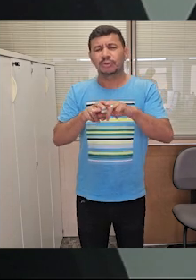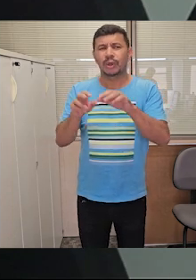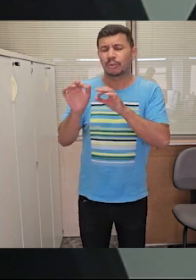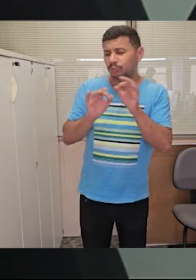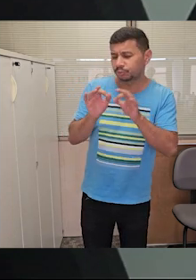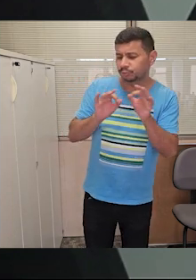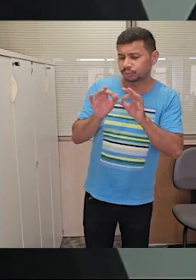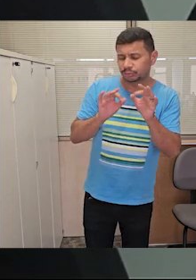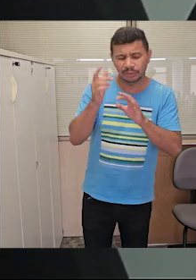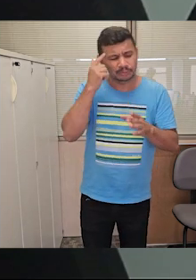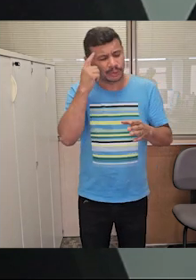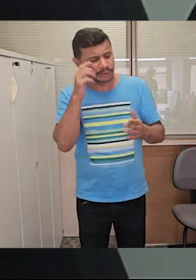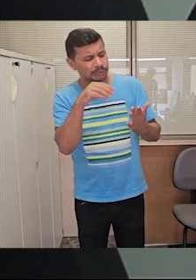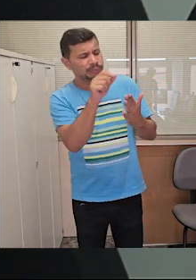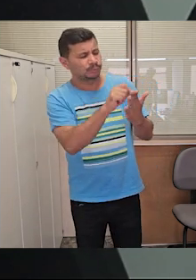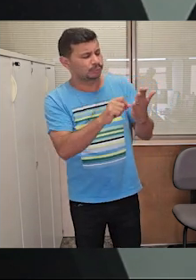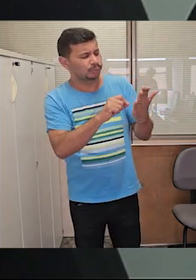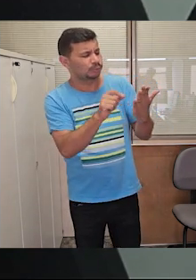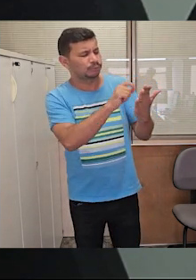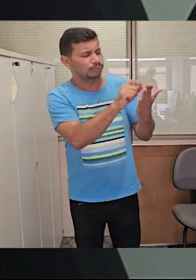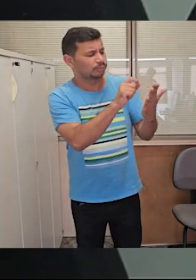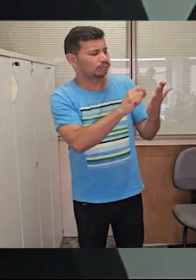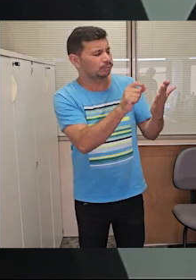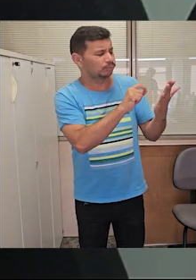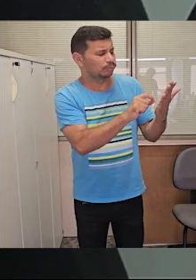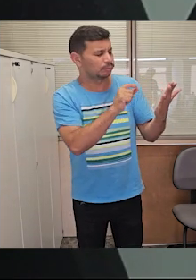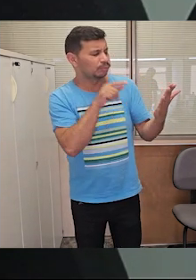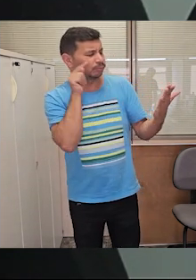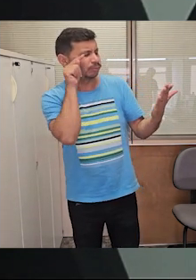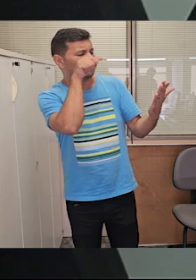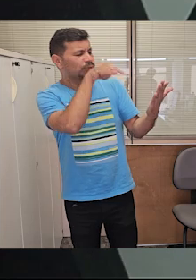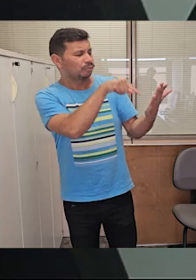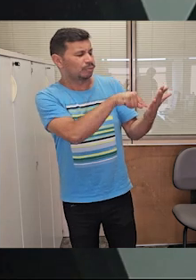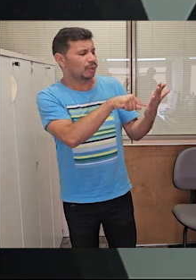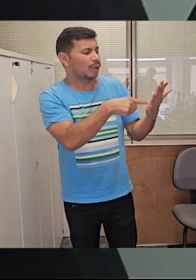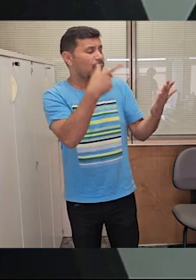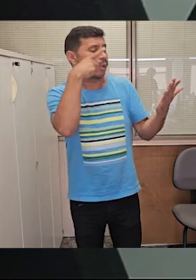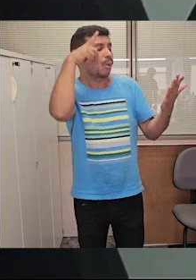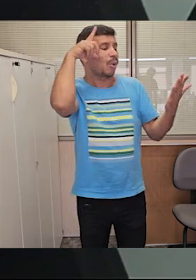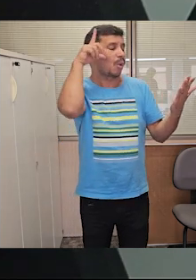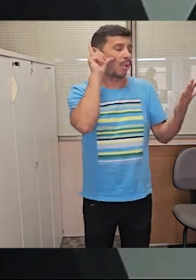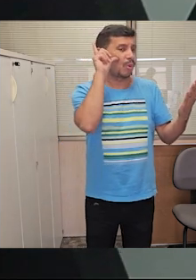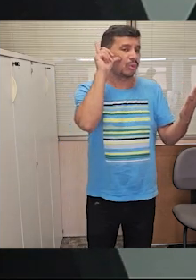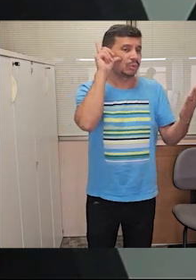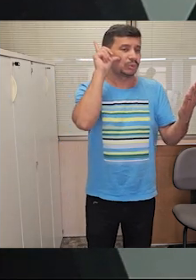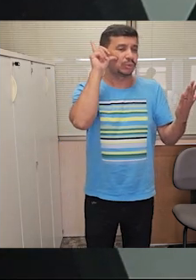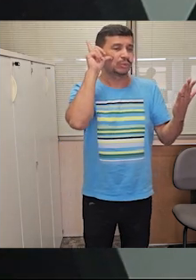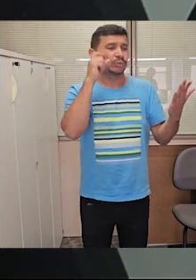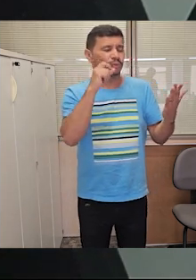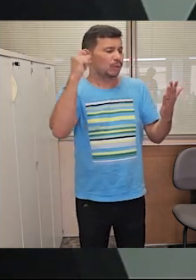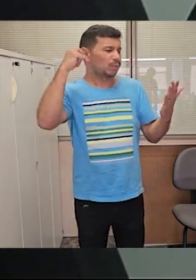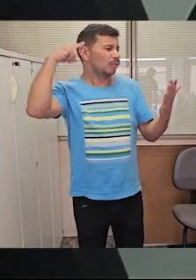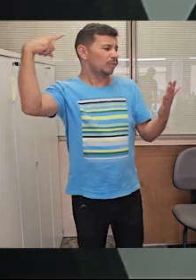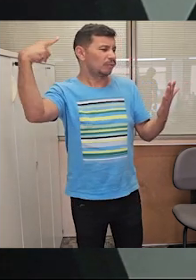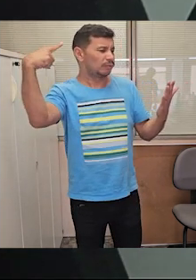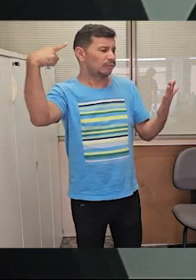e redigimos o panfleto. Ontem, um toque extra da sirene da Cobrasma, às 8:45 da